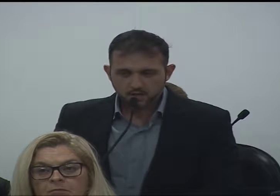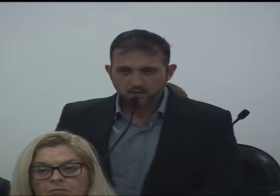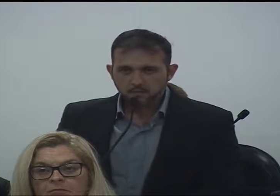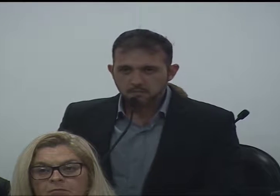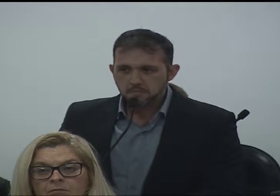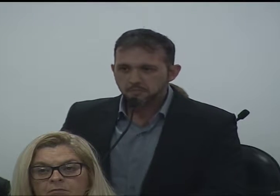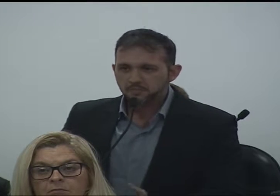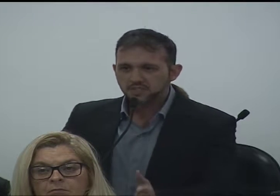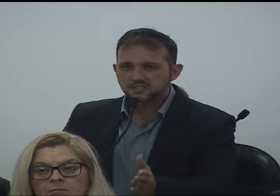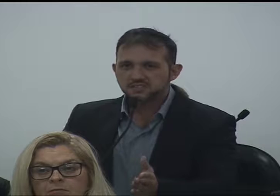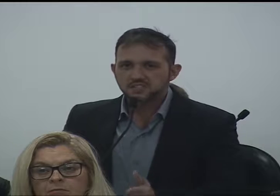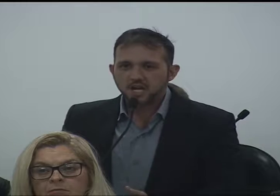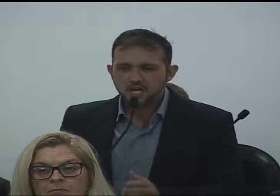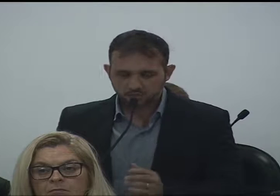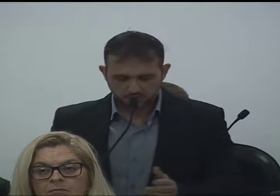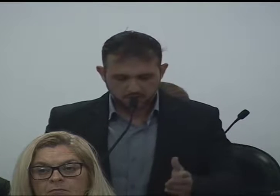é